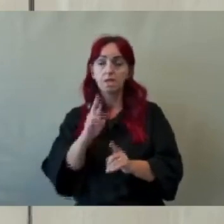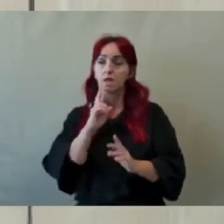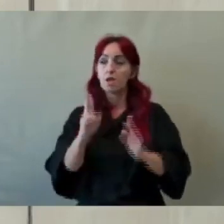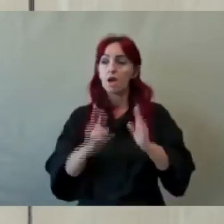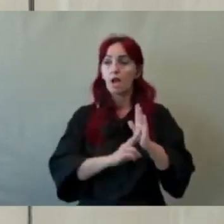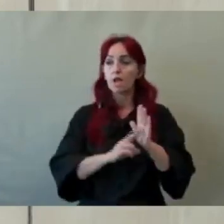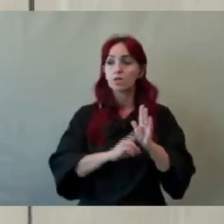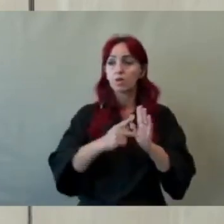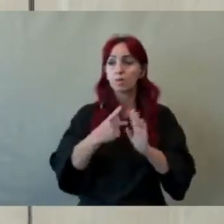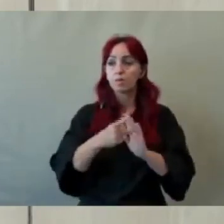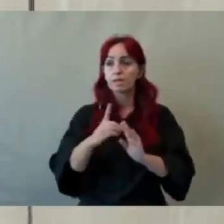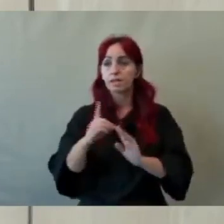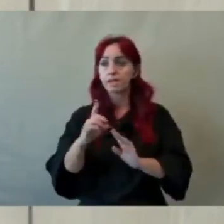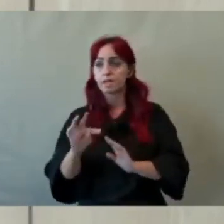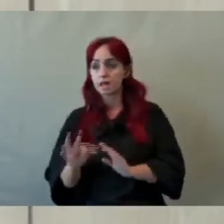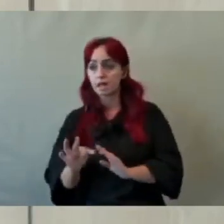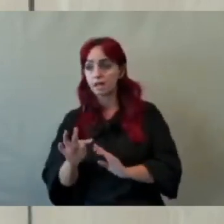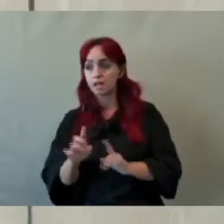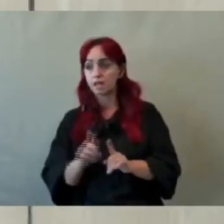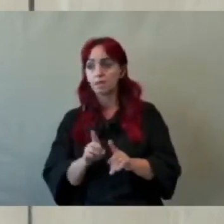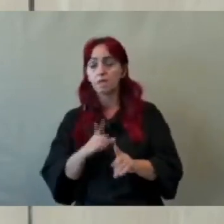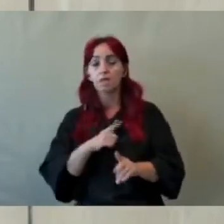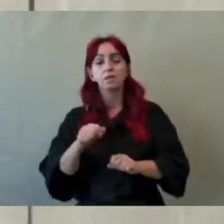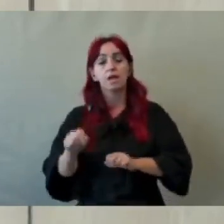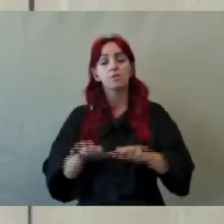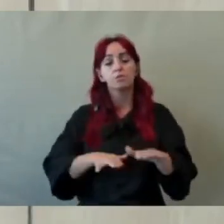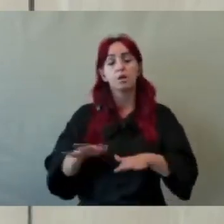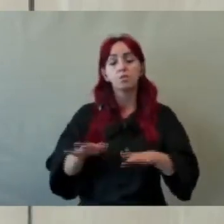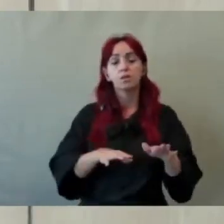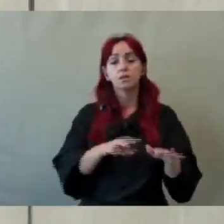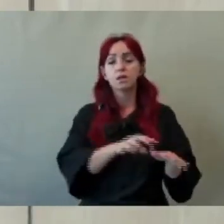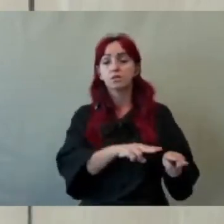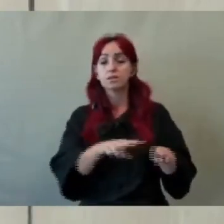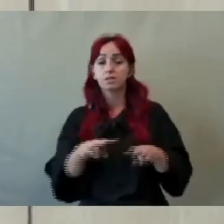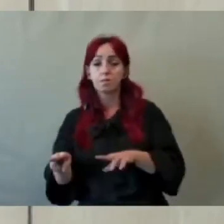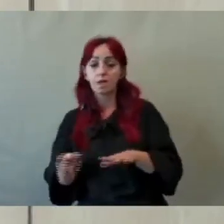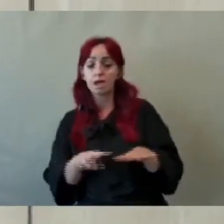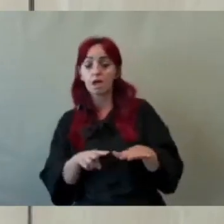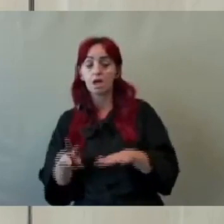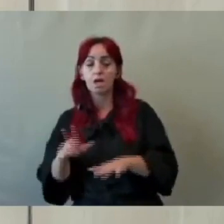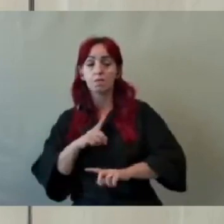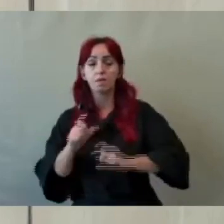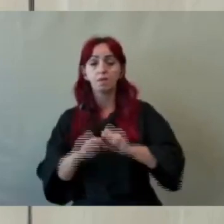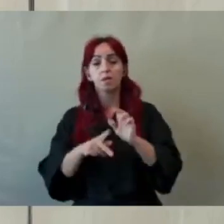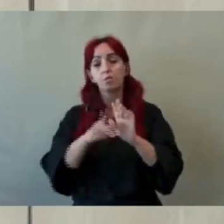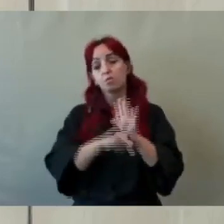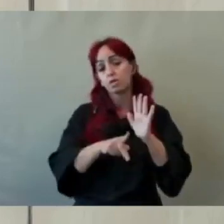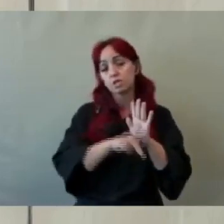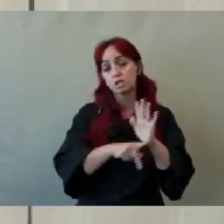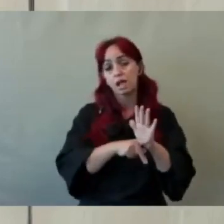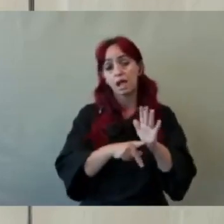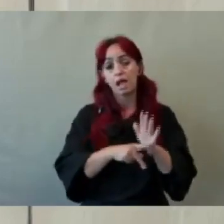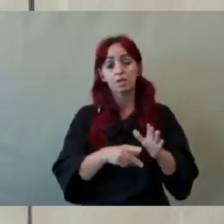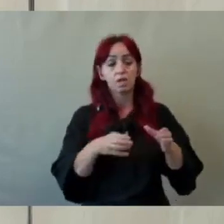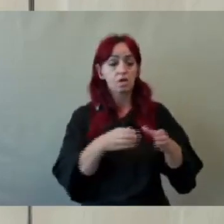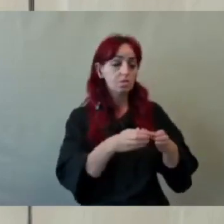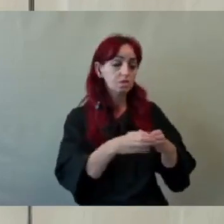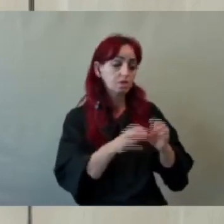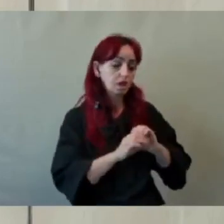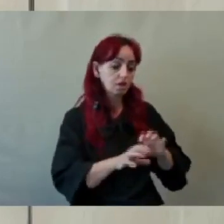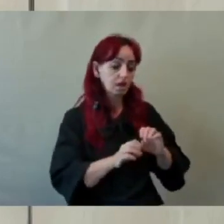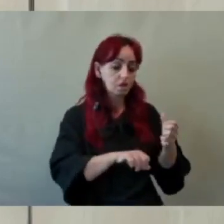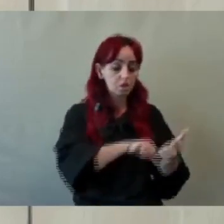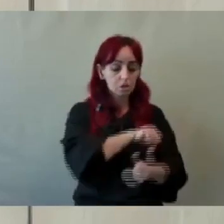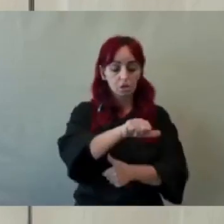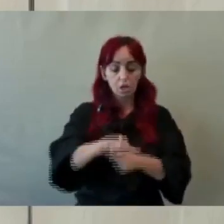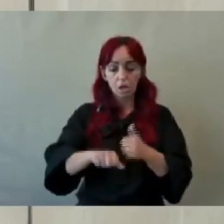Então, o pessoal estava a semana toda mobilizando para que o projeto ele saia da Comissão de Educação para ser apreciado, para que esses